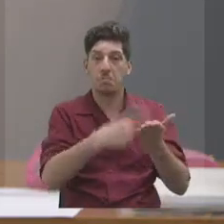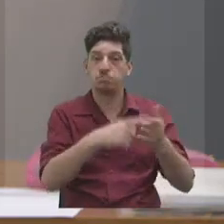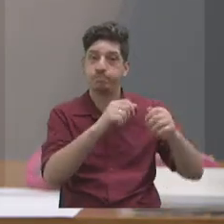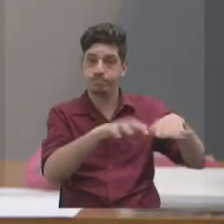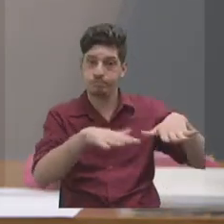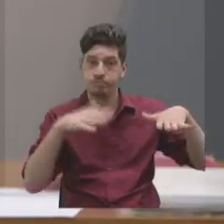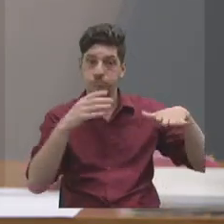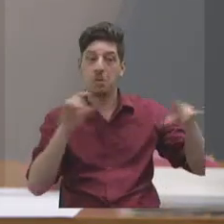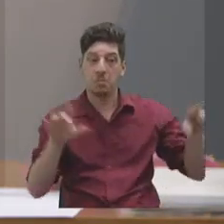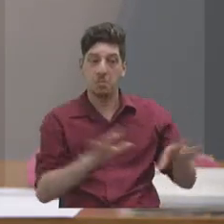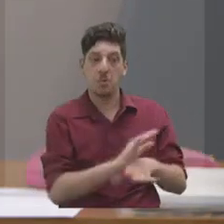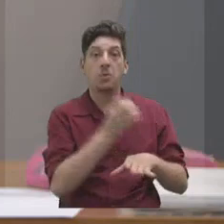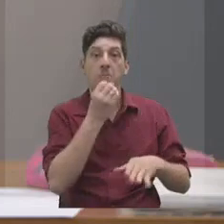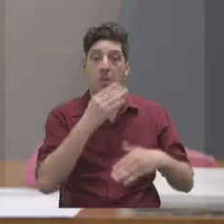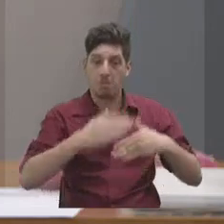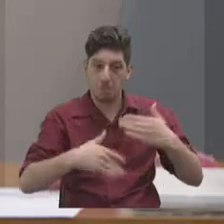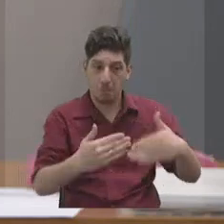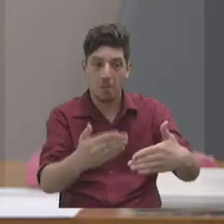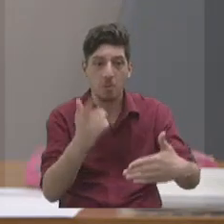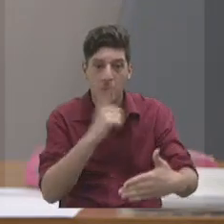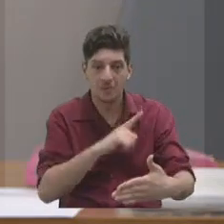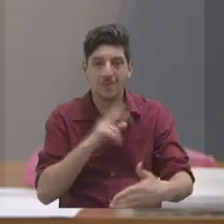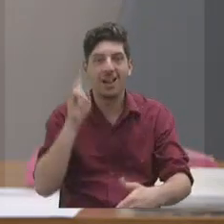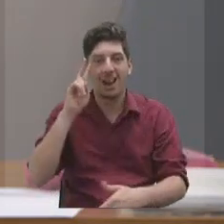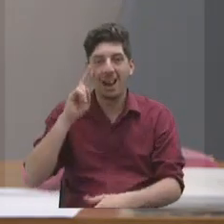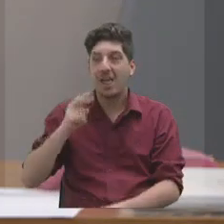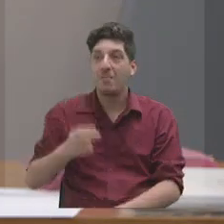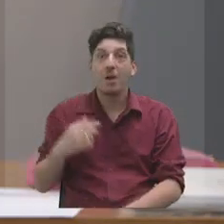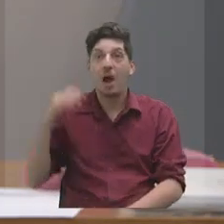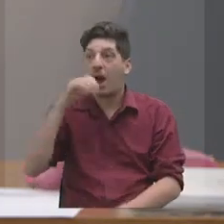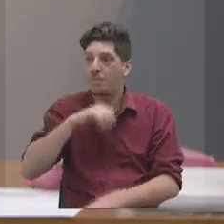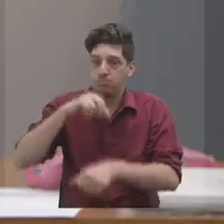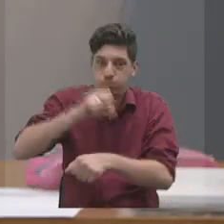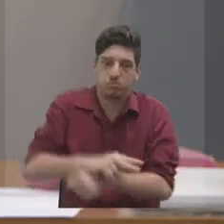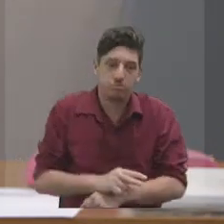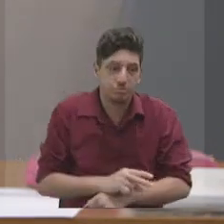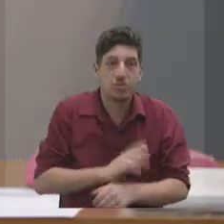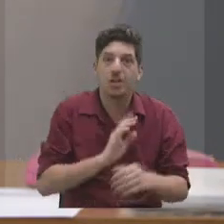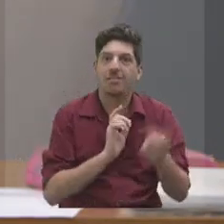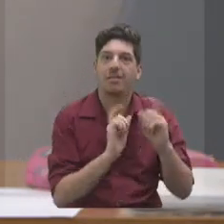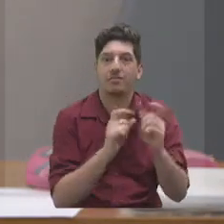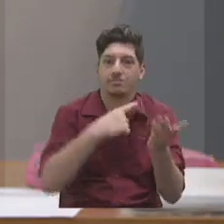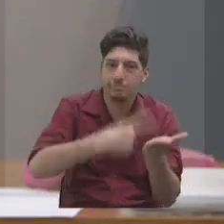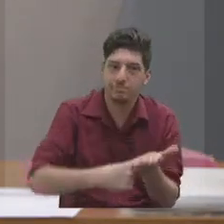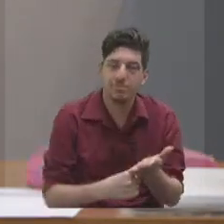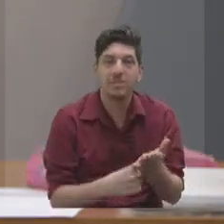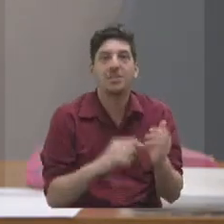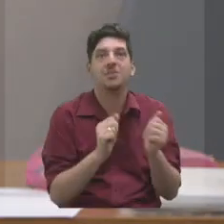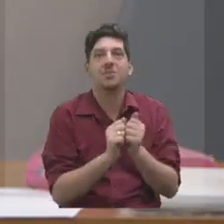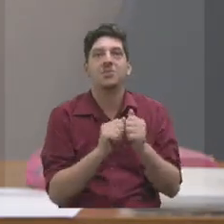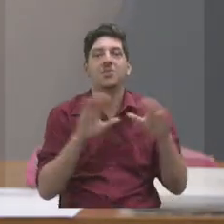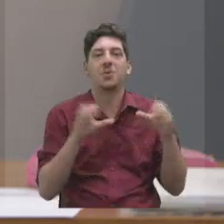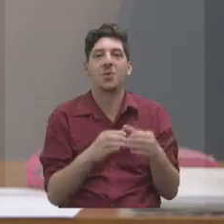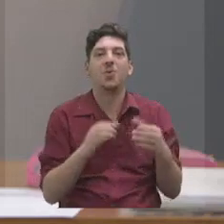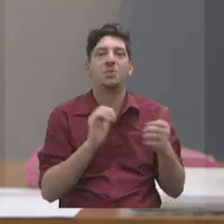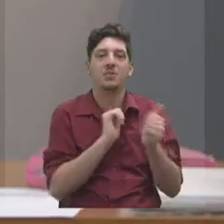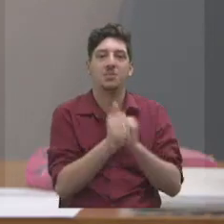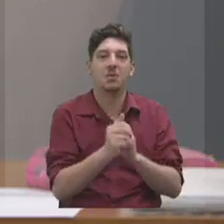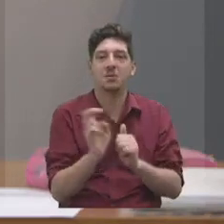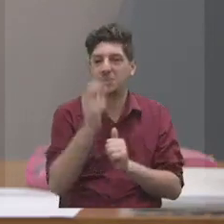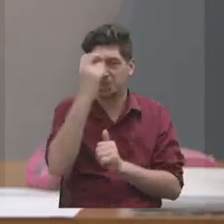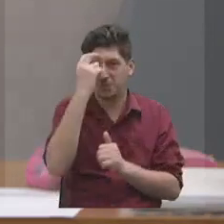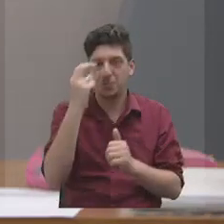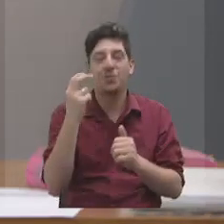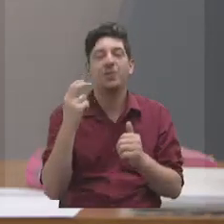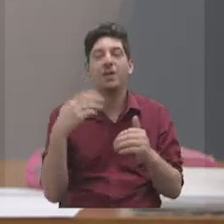E assumir que como secretário avançamos a partir dali com a reunião a primeira reunião de instalação do nosso Cometa de esporte cultura lazer que conseguiu